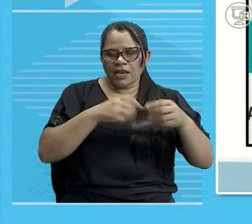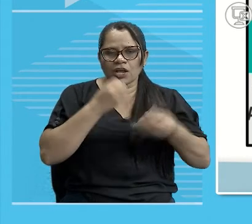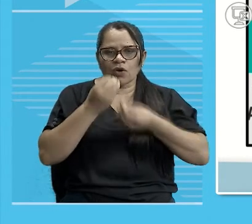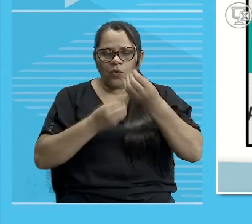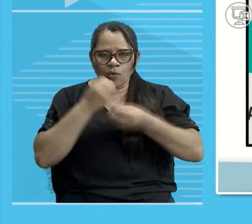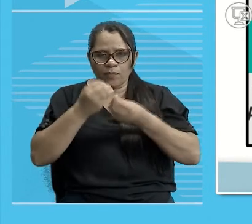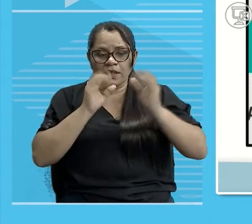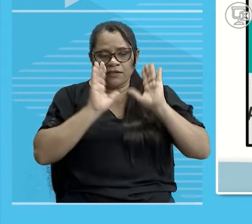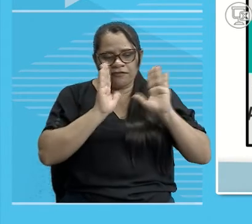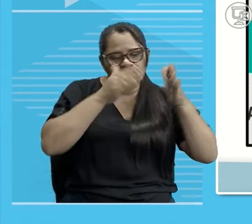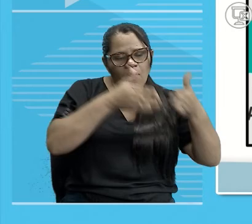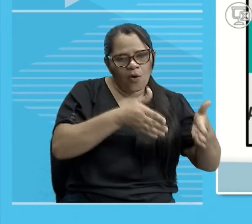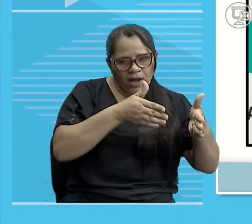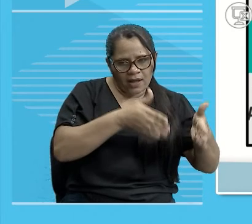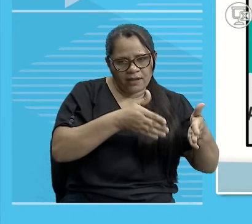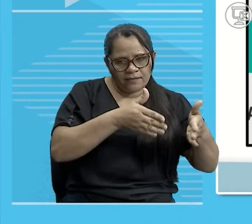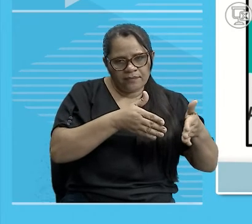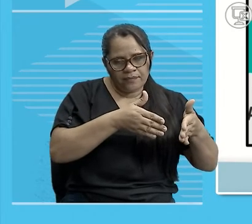aqui para poder escrever